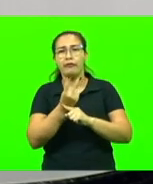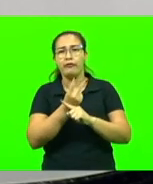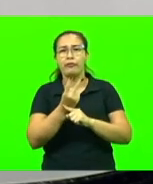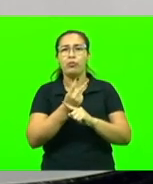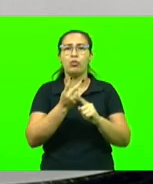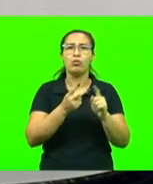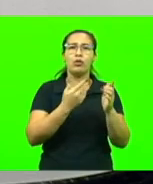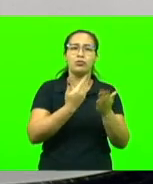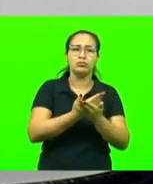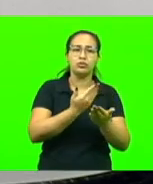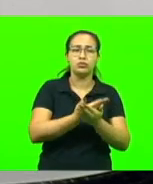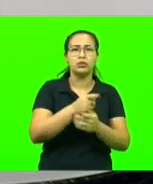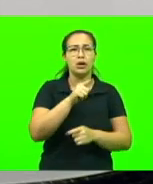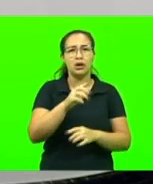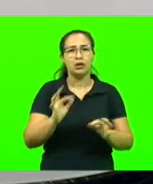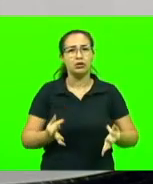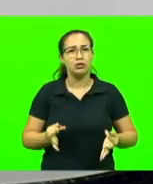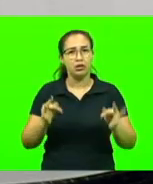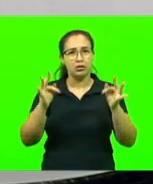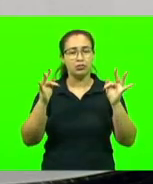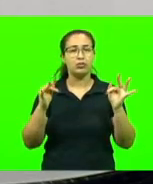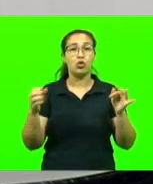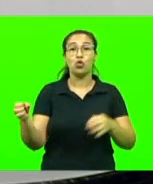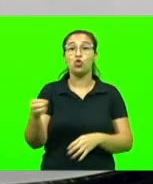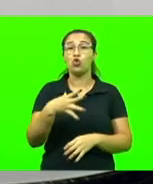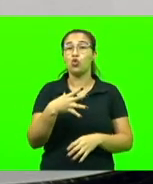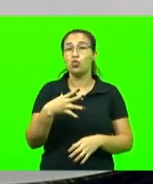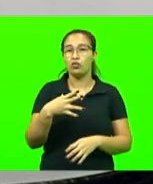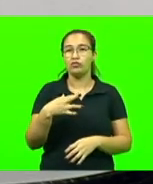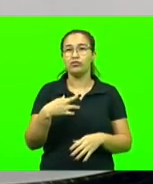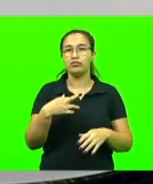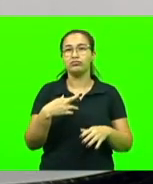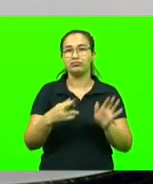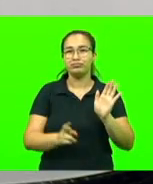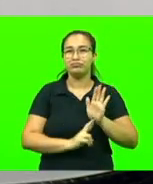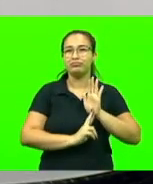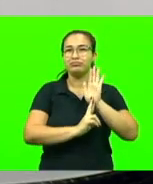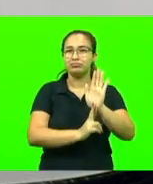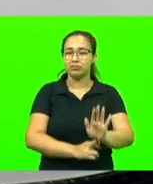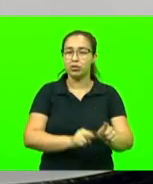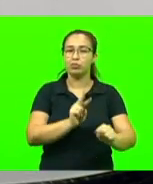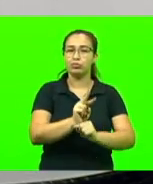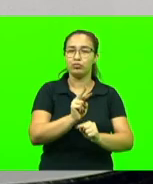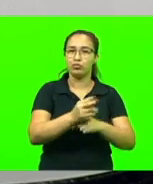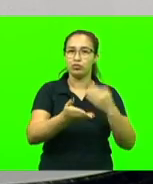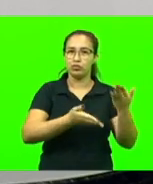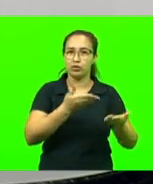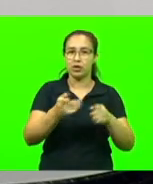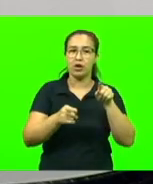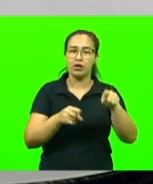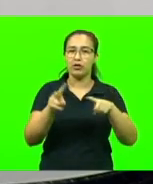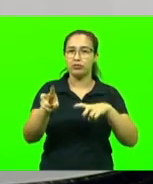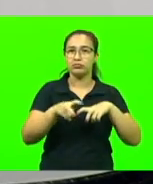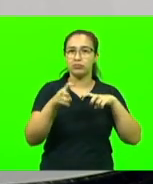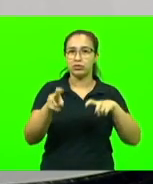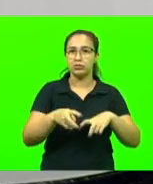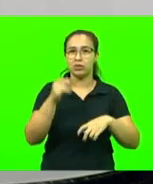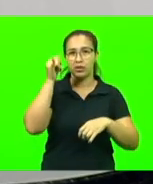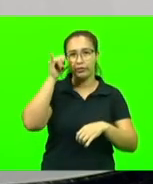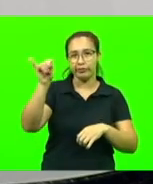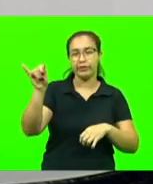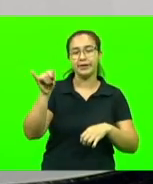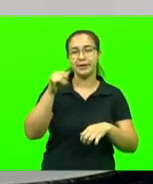gente buscar trazer novas referências para proteger os nossos agricultores, tanto na questão da estiagem quanto do antigranismo. Por